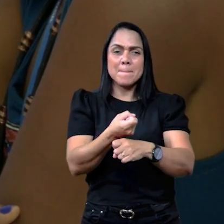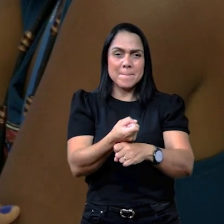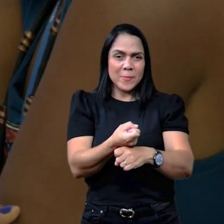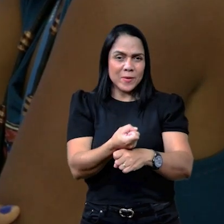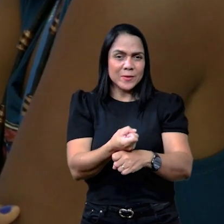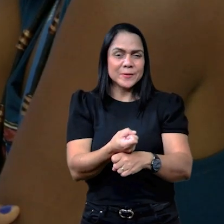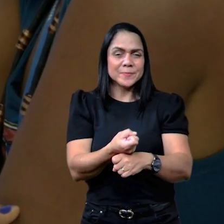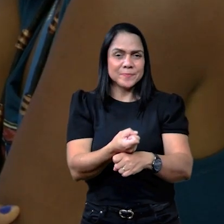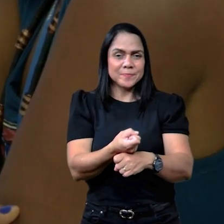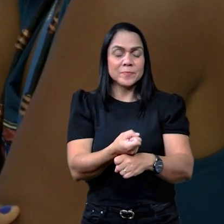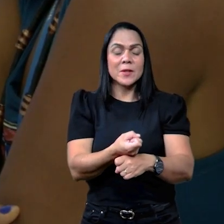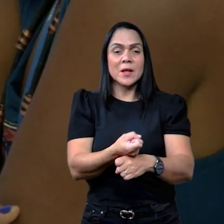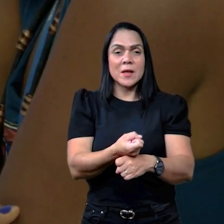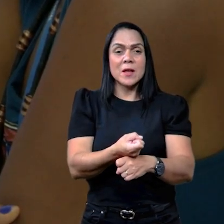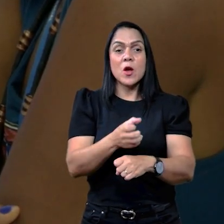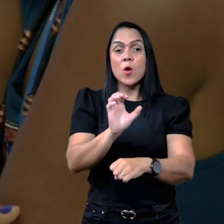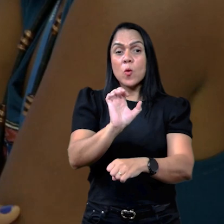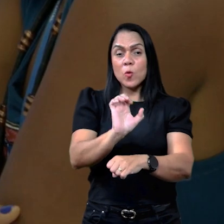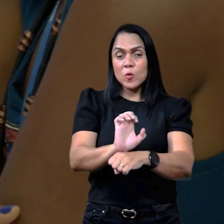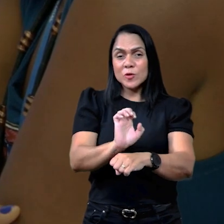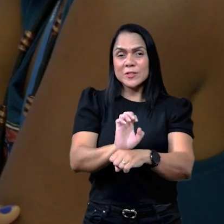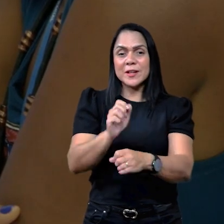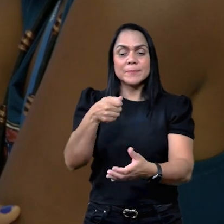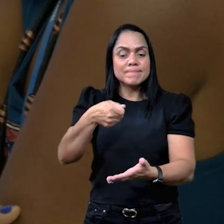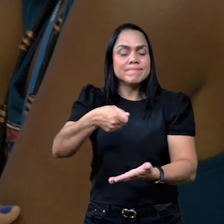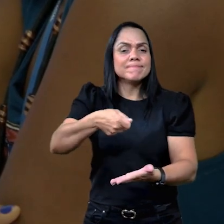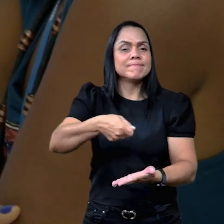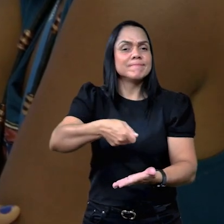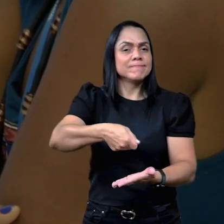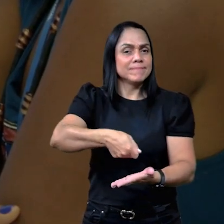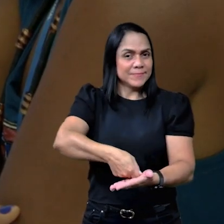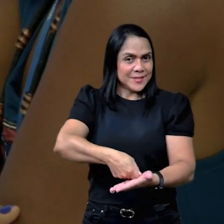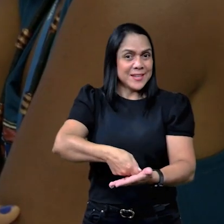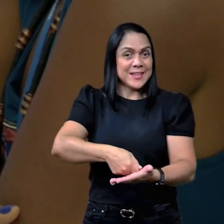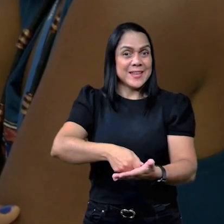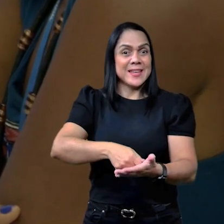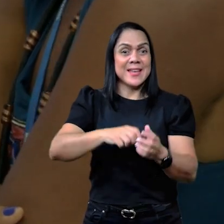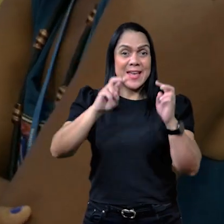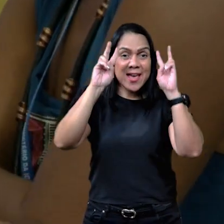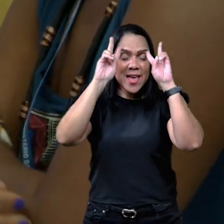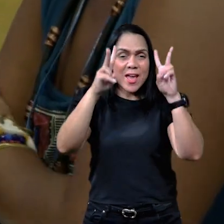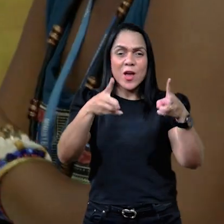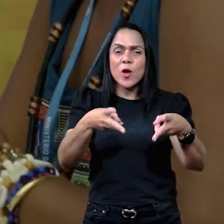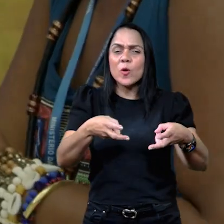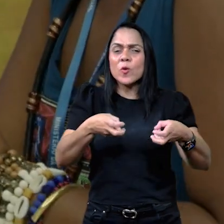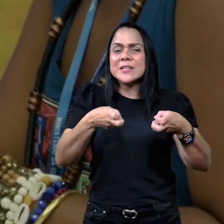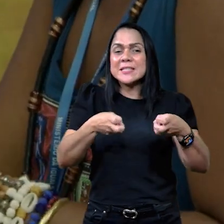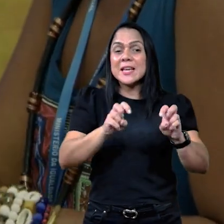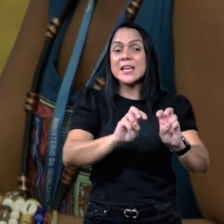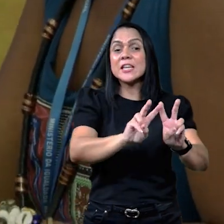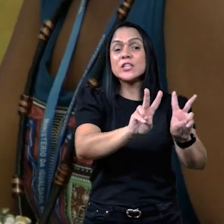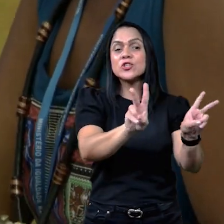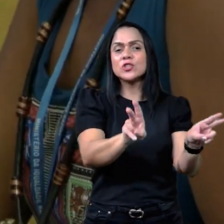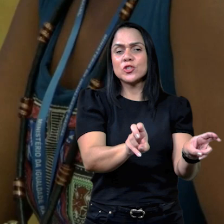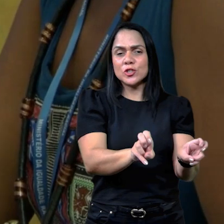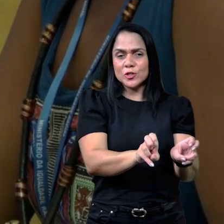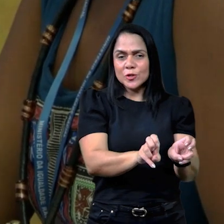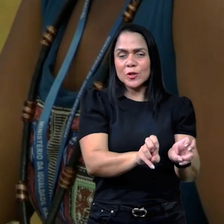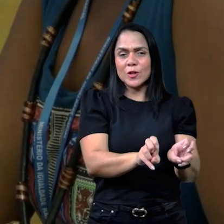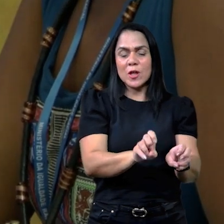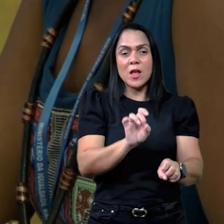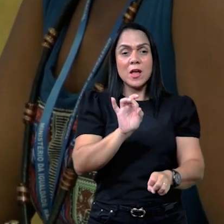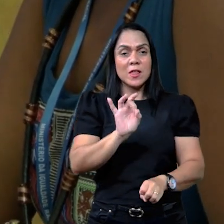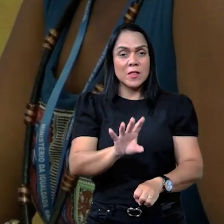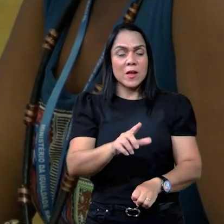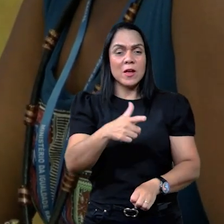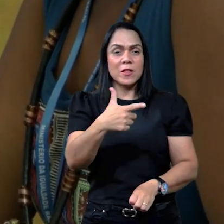Então, é o dever do Estado reconhecer os territórios quilombolas e titular. E aí,